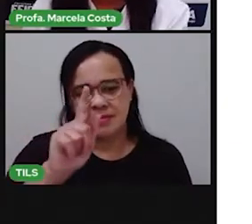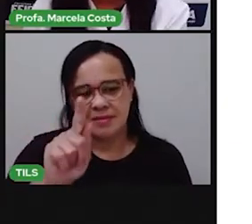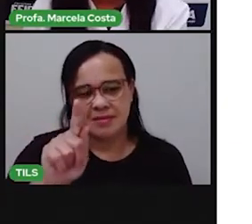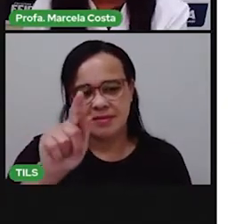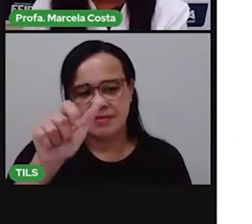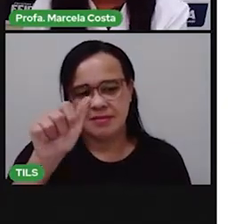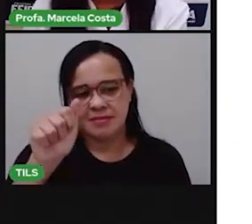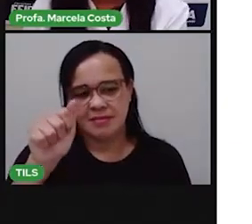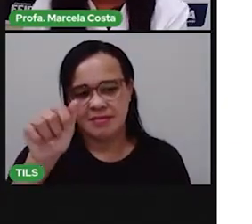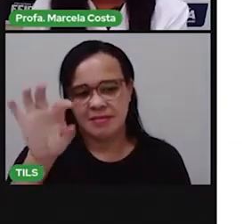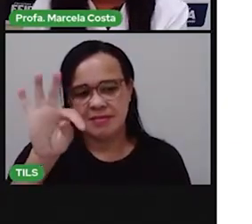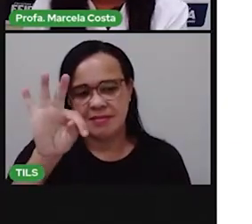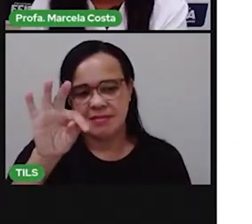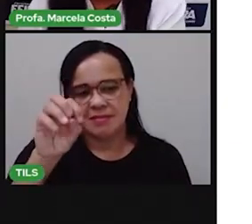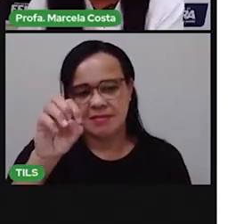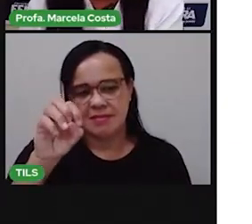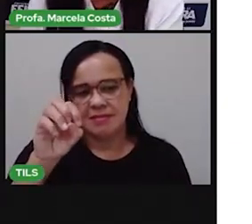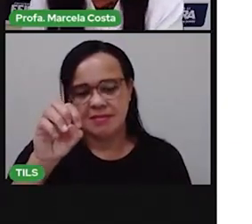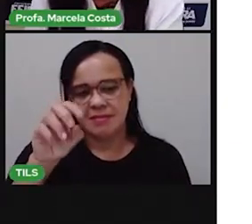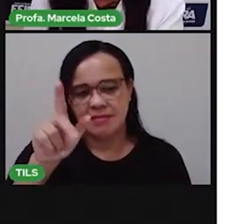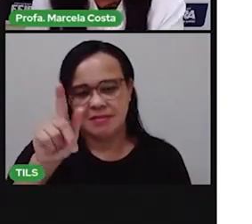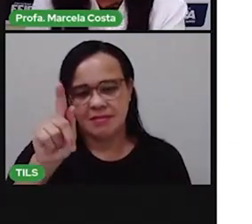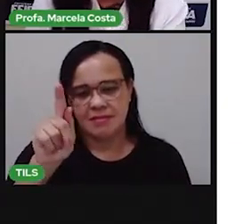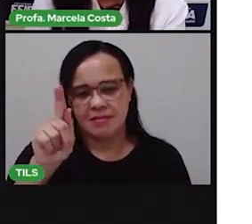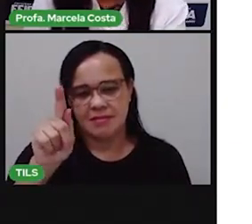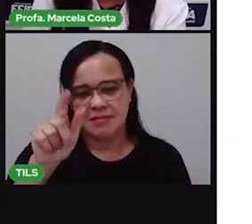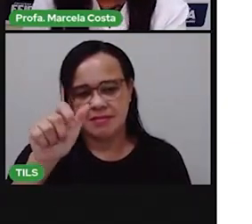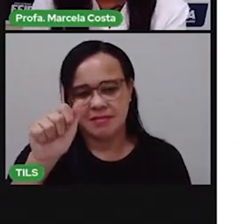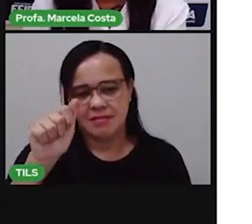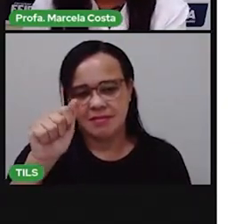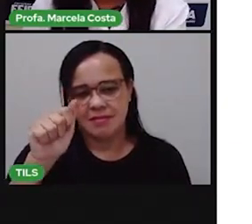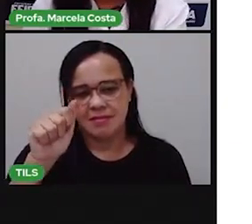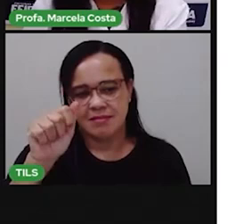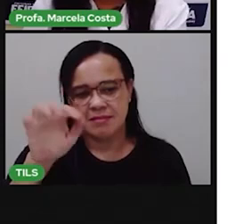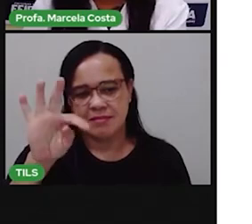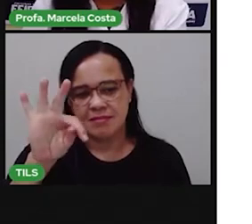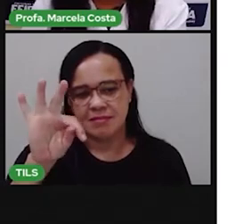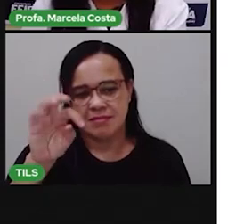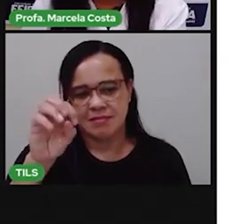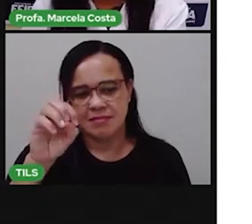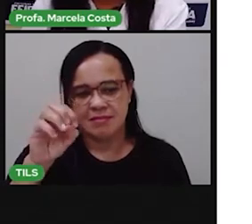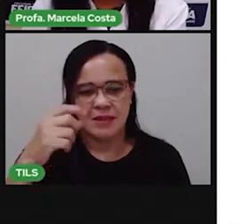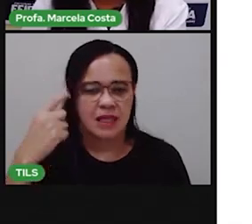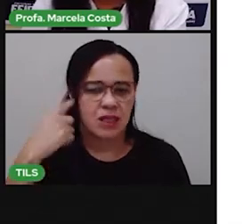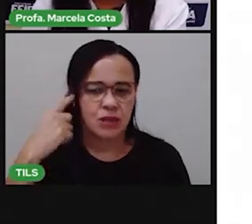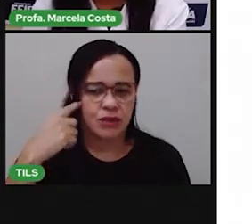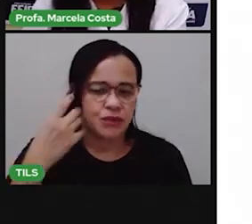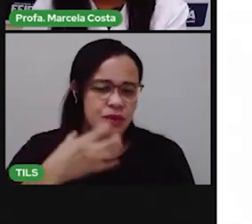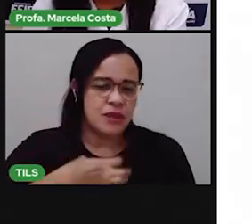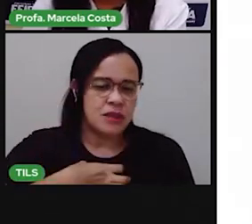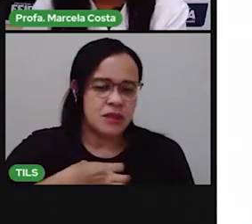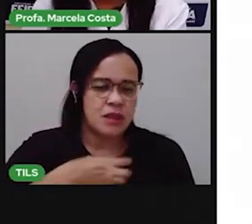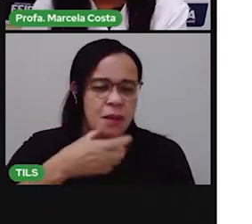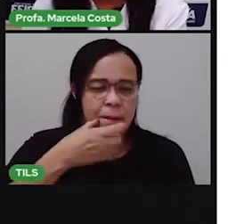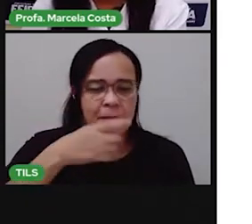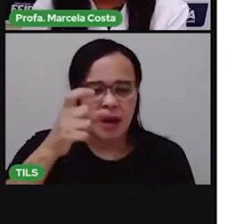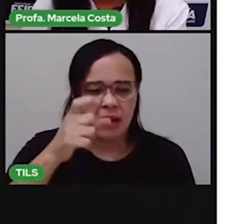Gato, gato. Qual é o som inicial que você ouve quando você fala gato?